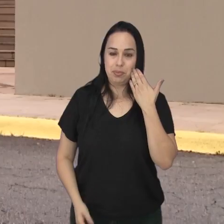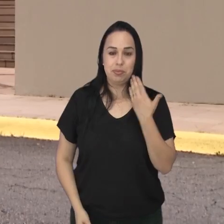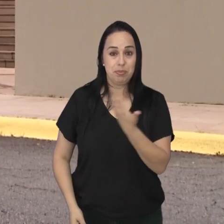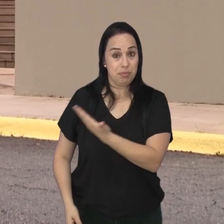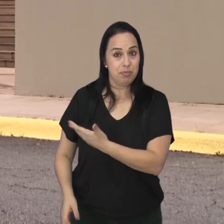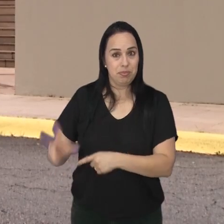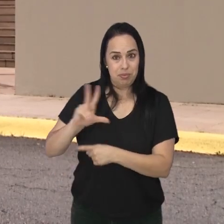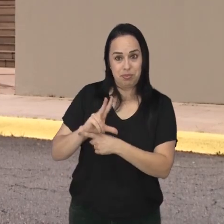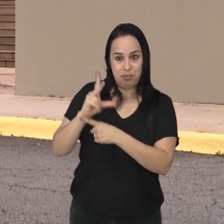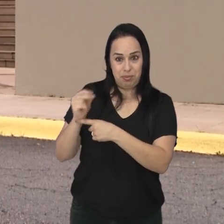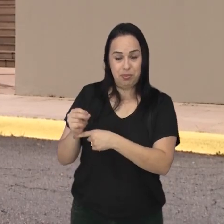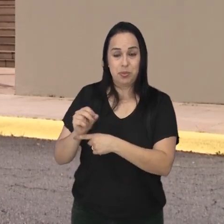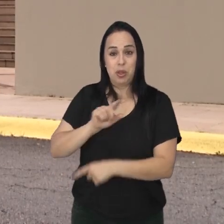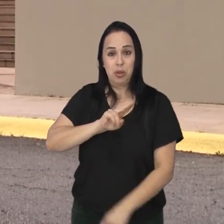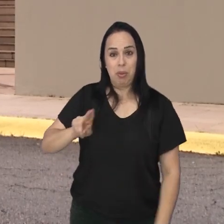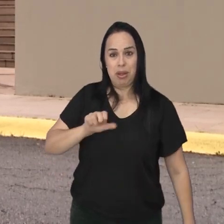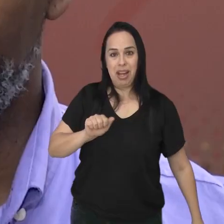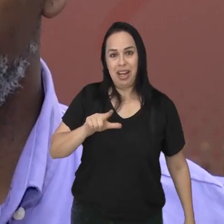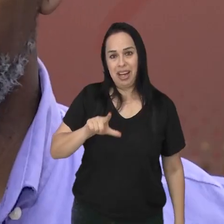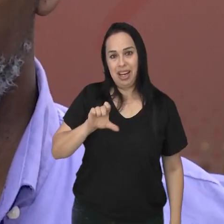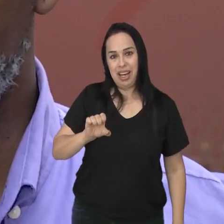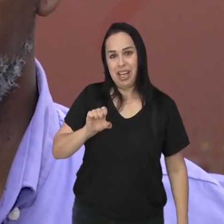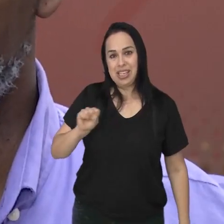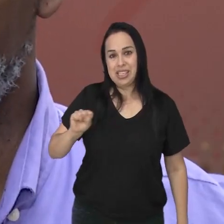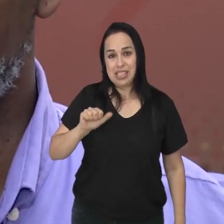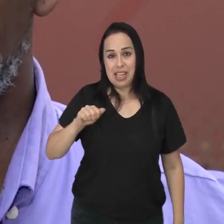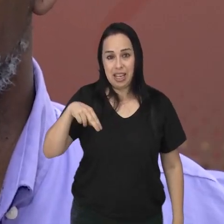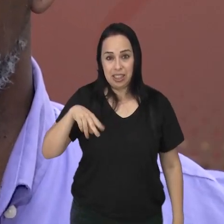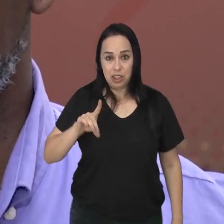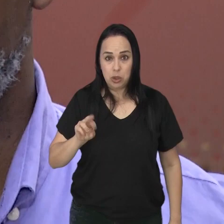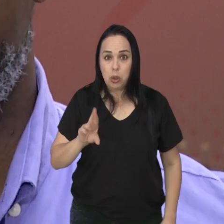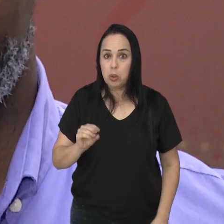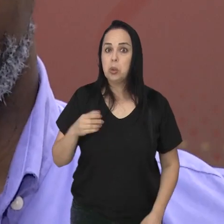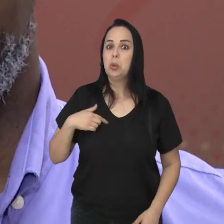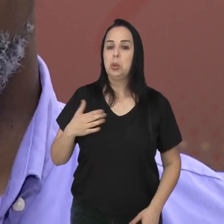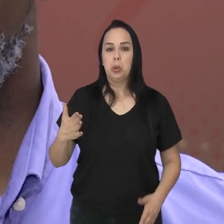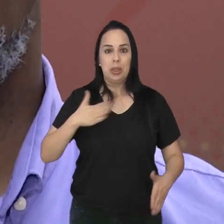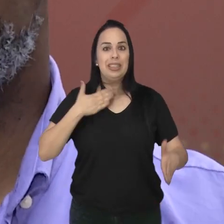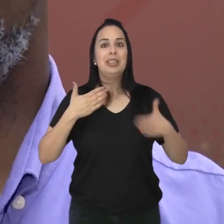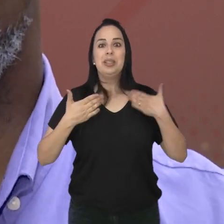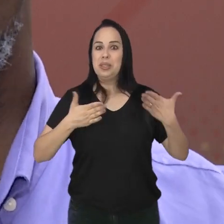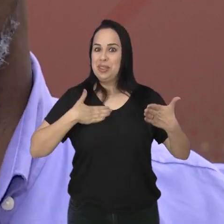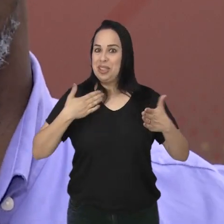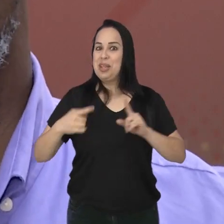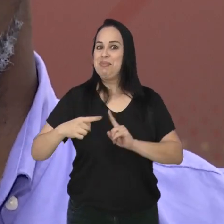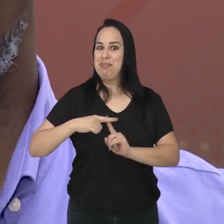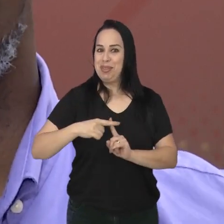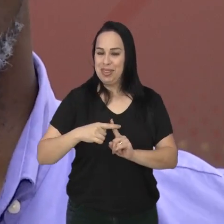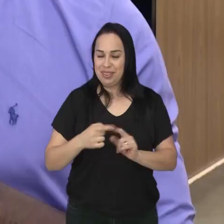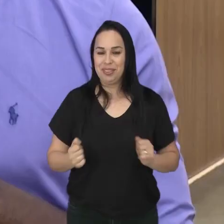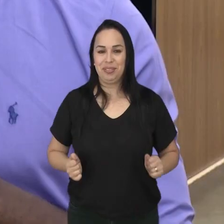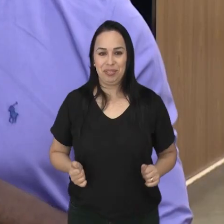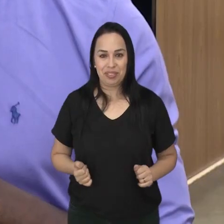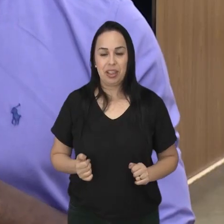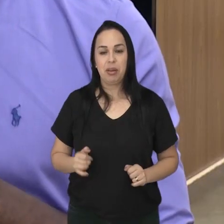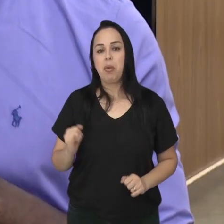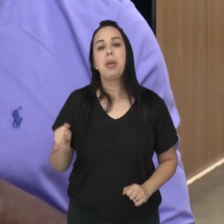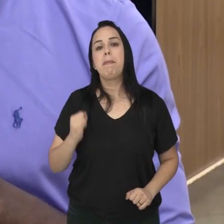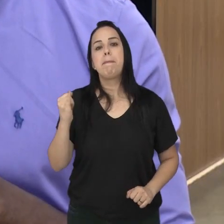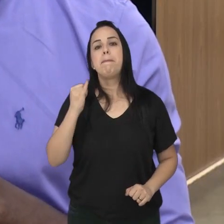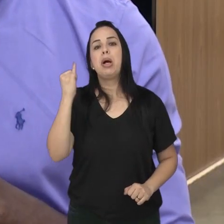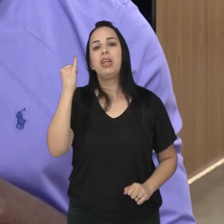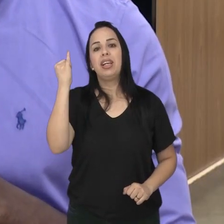inovação do Parque Tecnológico de São José, o Alessandro Valério, o resultado surpreendeu positivamente. O importante